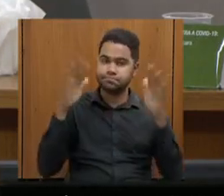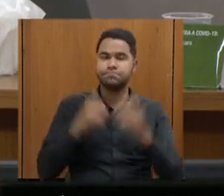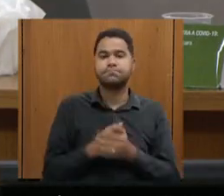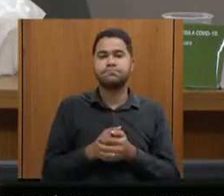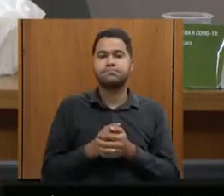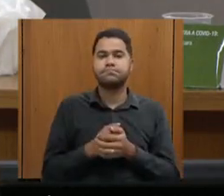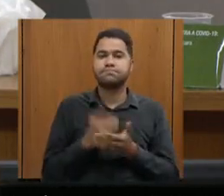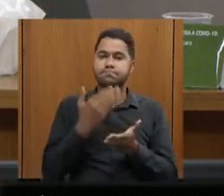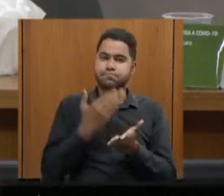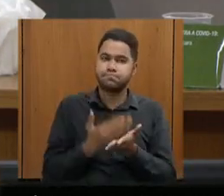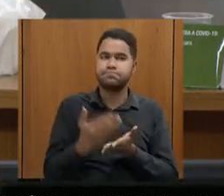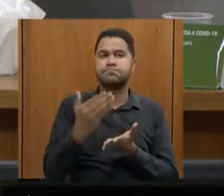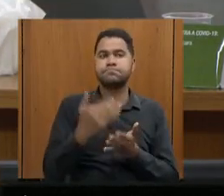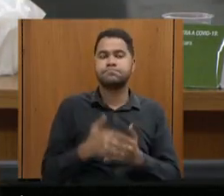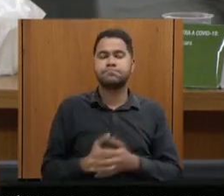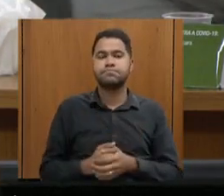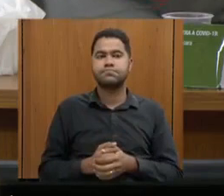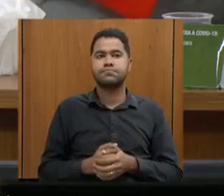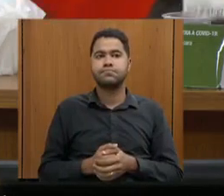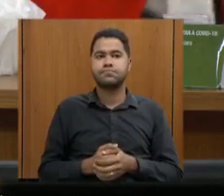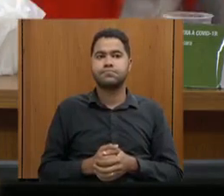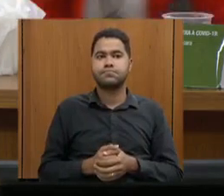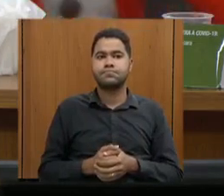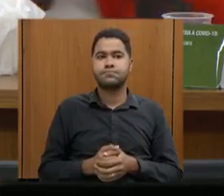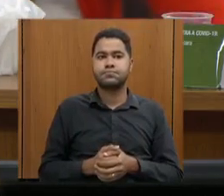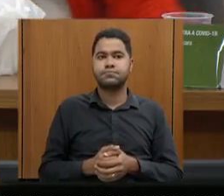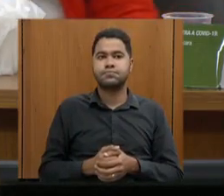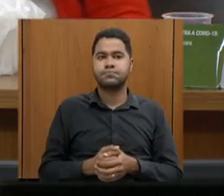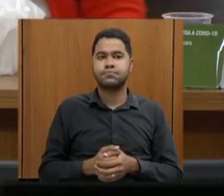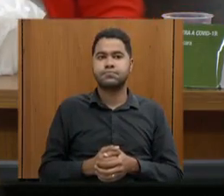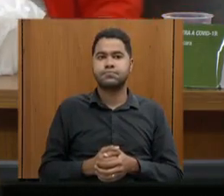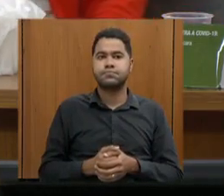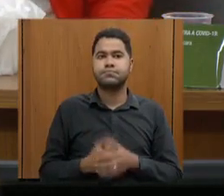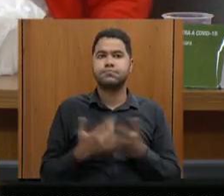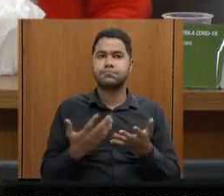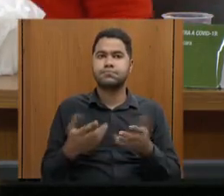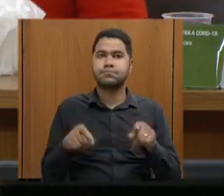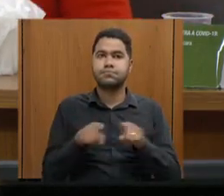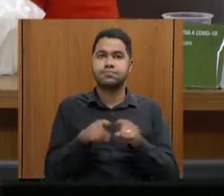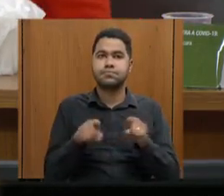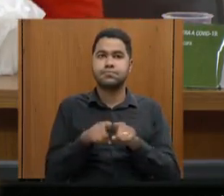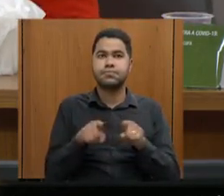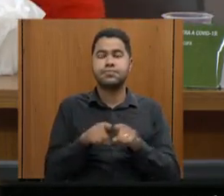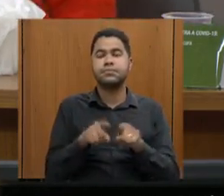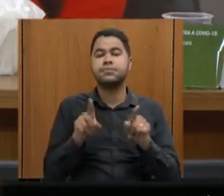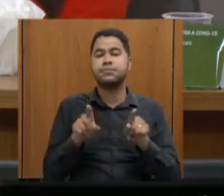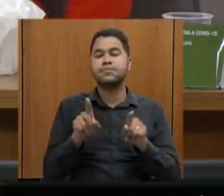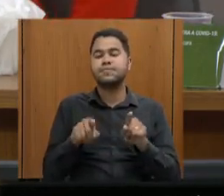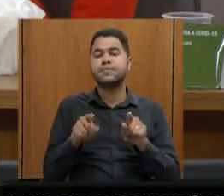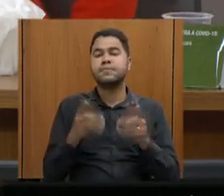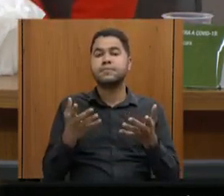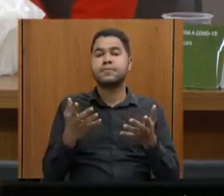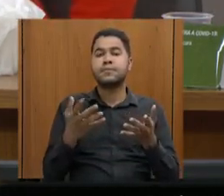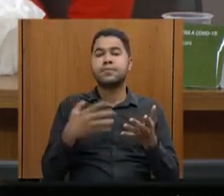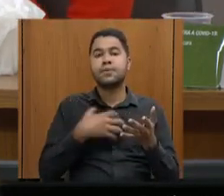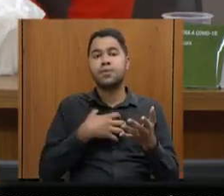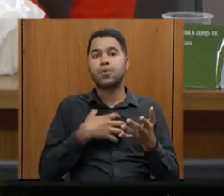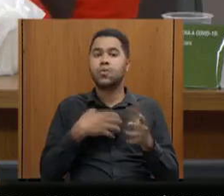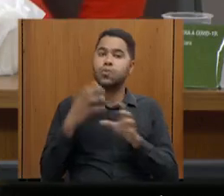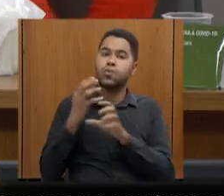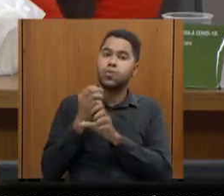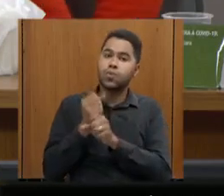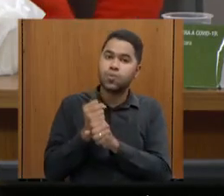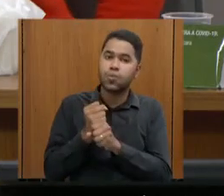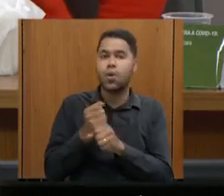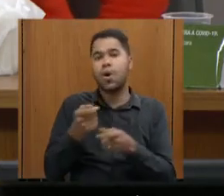pela sua iniciativa aí né junto com os parlamentares também mas sim estativa de angariar